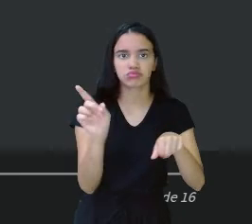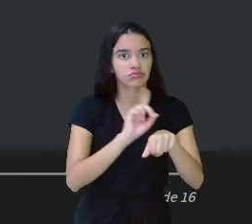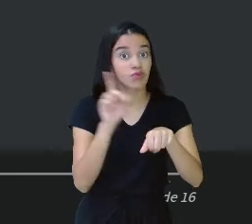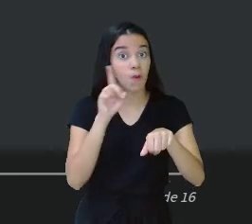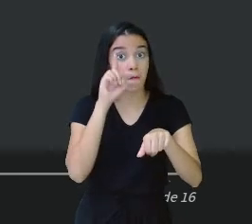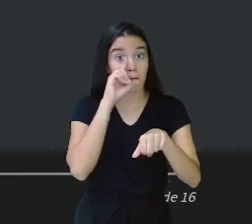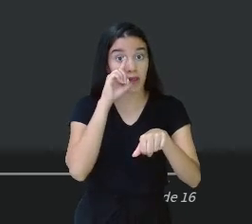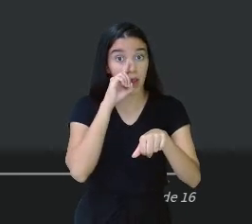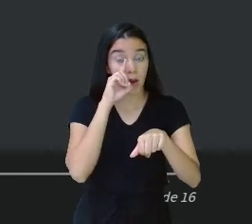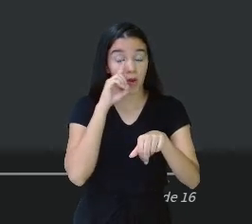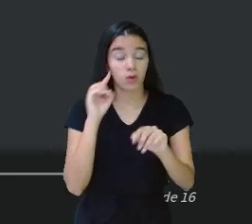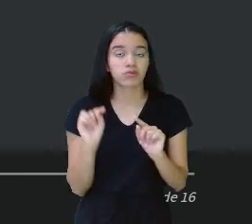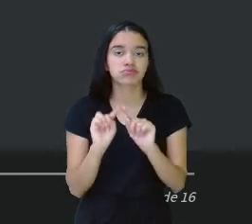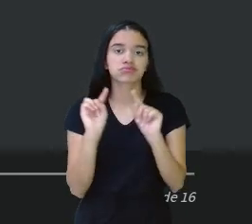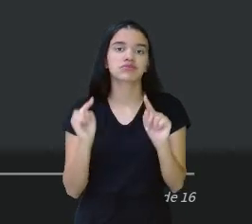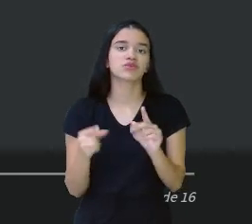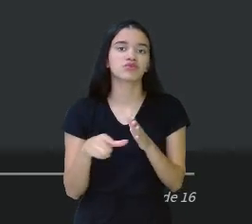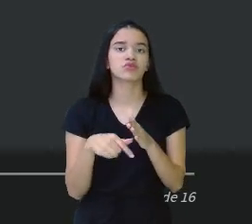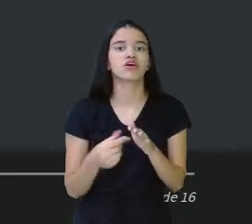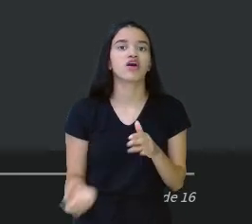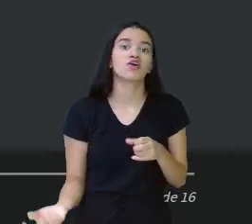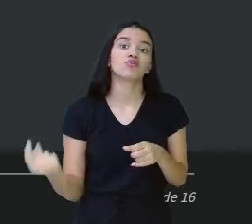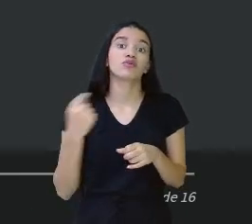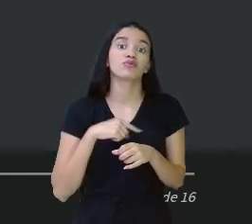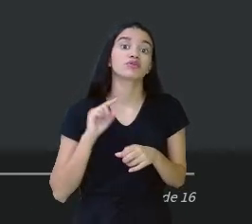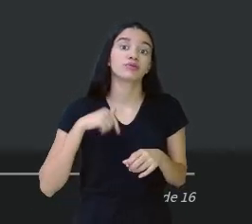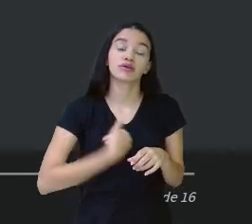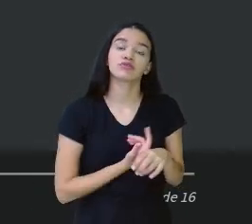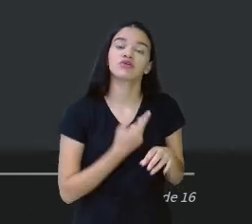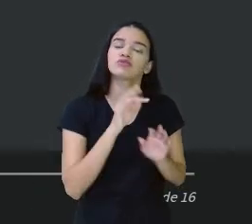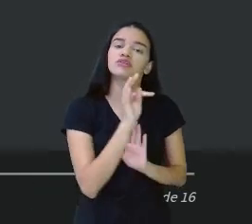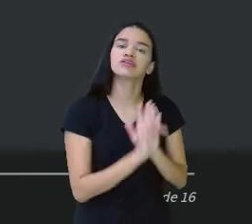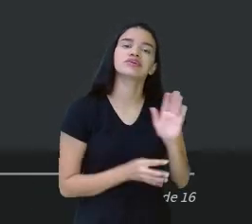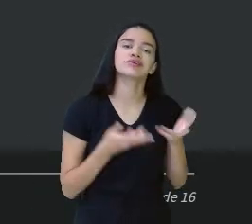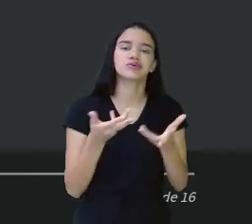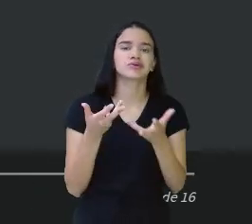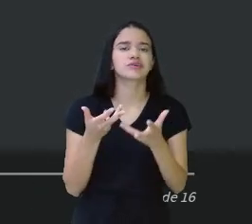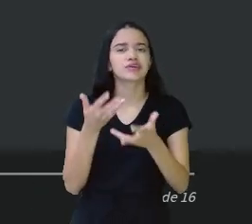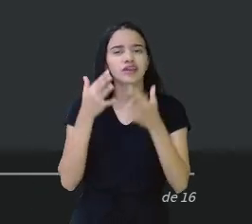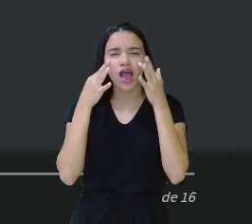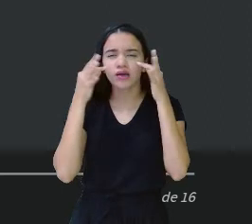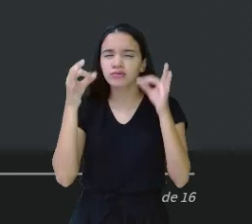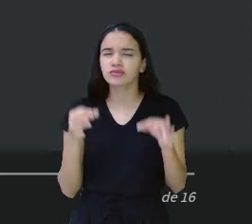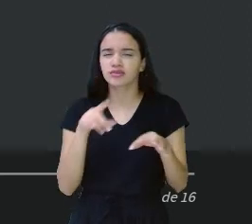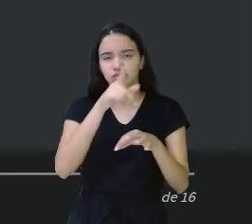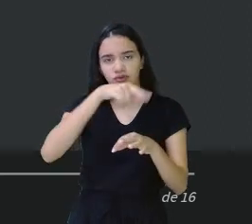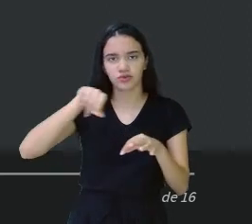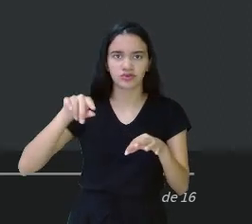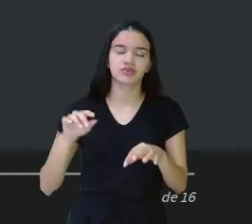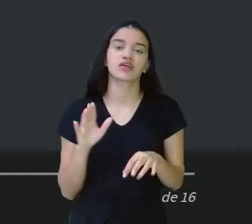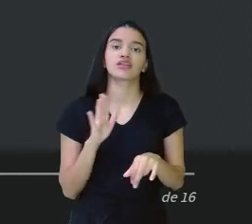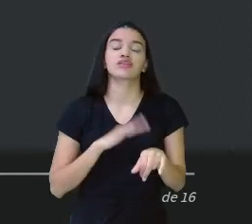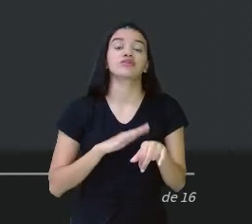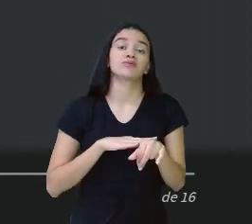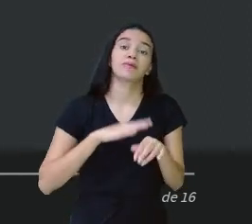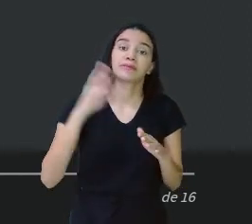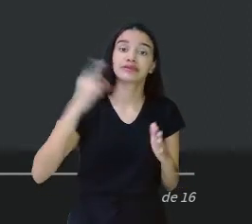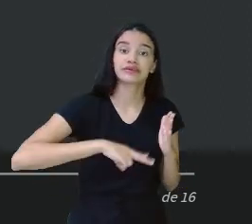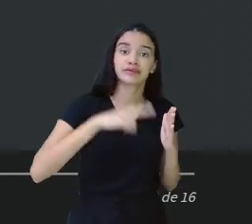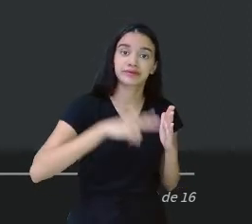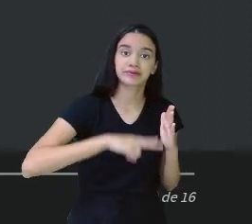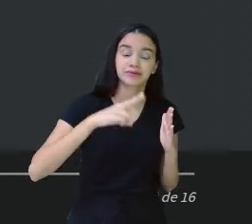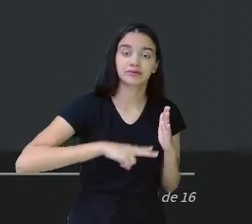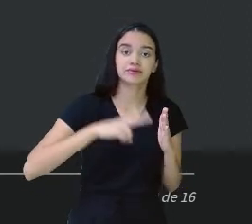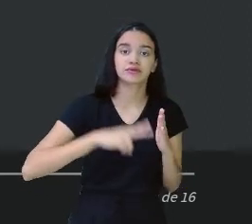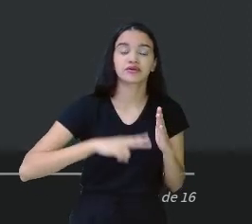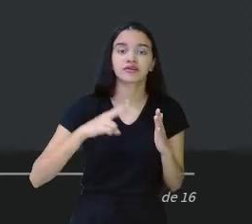perigoso. Aí, voltando para o nosso texto, eu queria chamar a atenção, ainda nesse momento de leitura, para